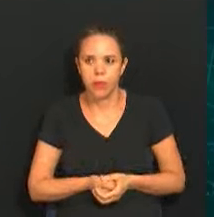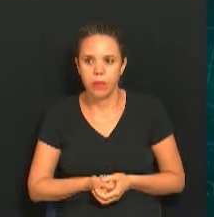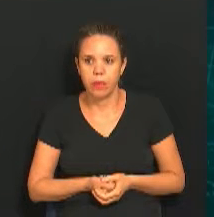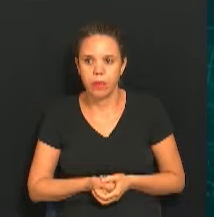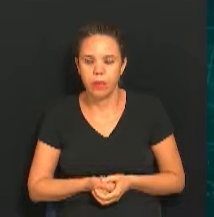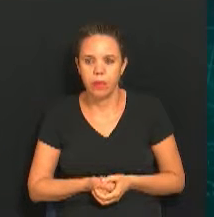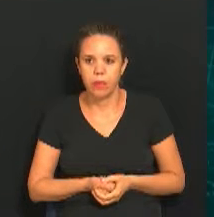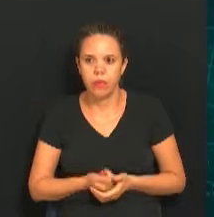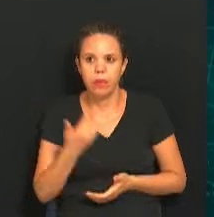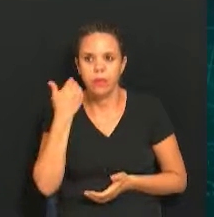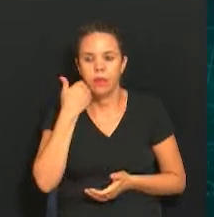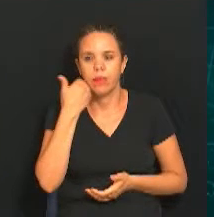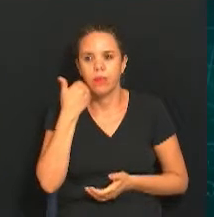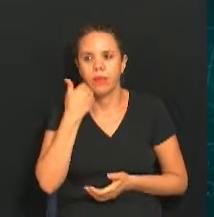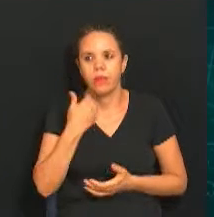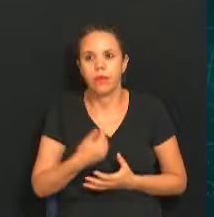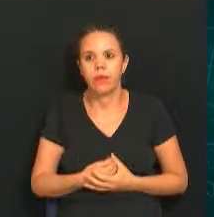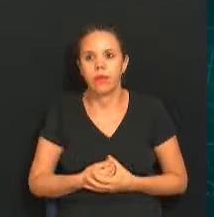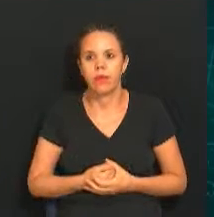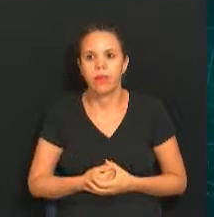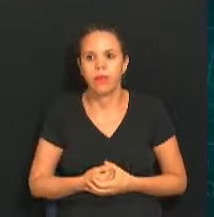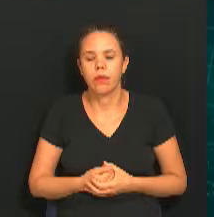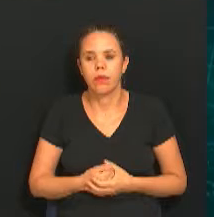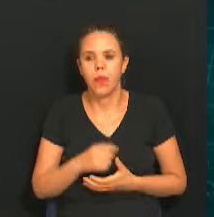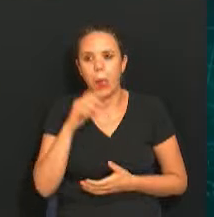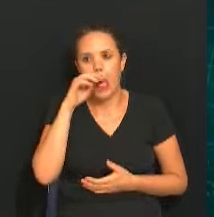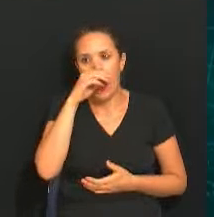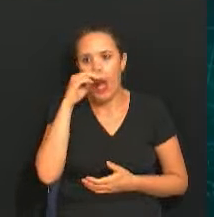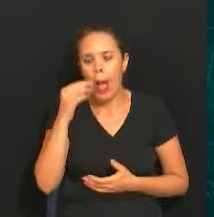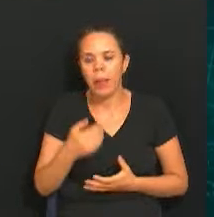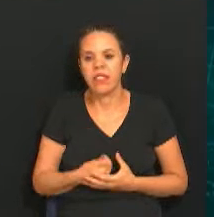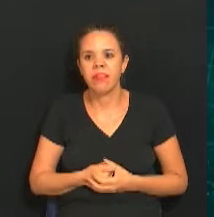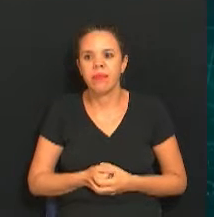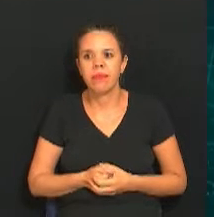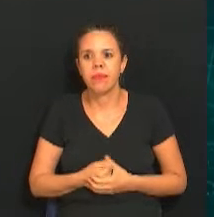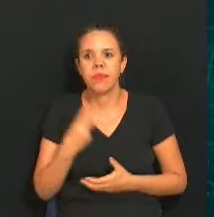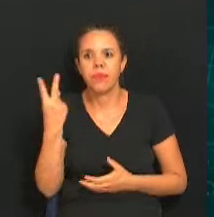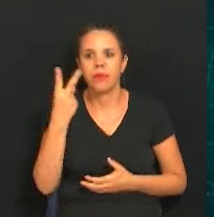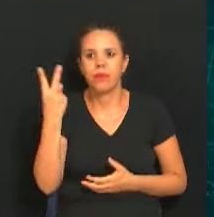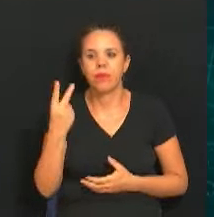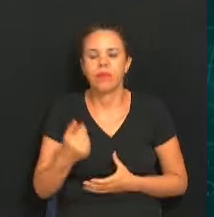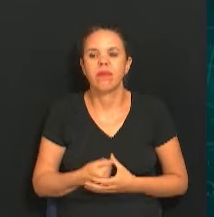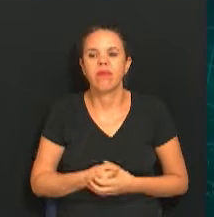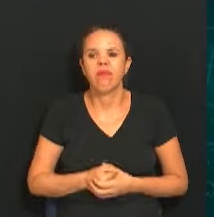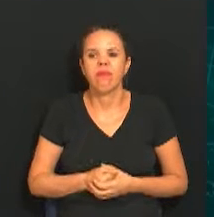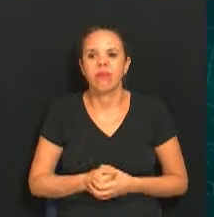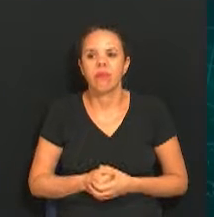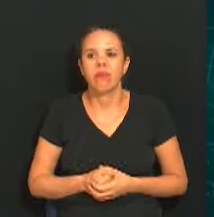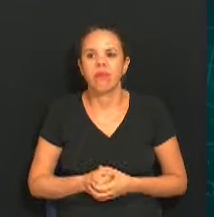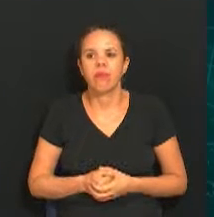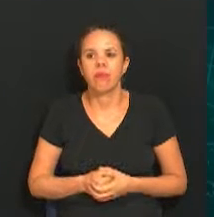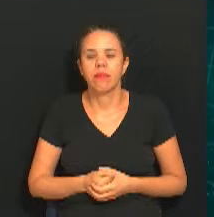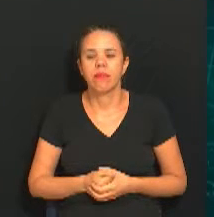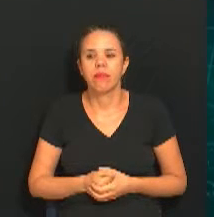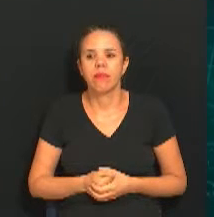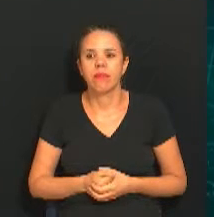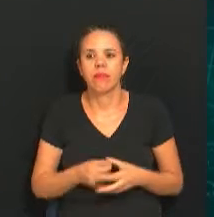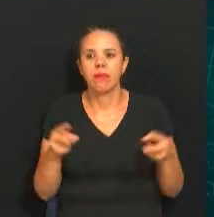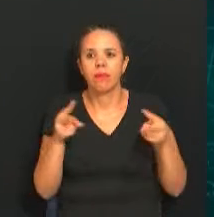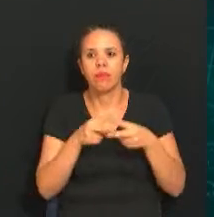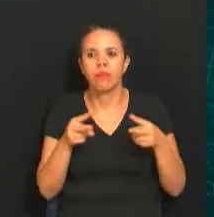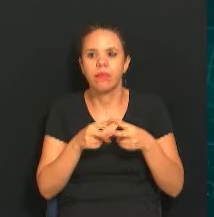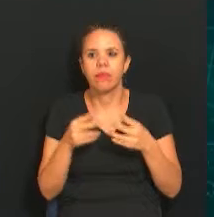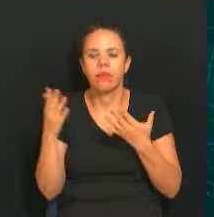30.432 Santa Bárbara do Oeste 29649 Valinhos 22.541